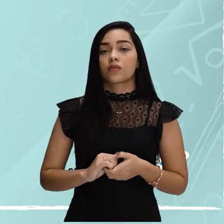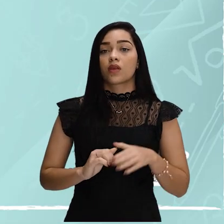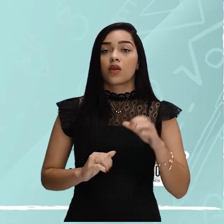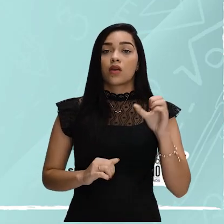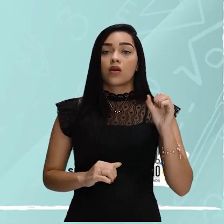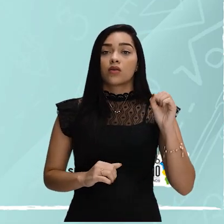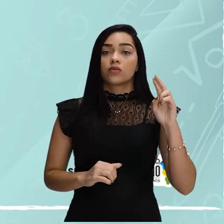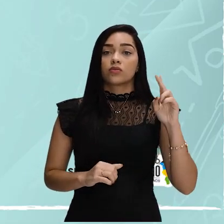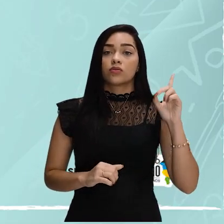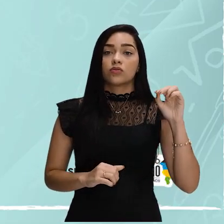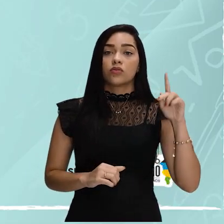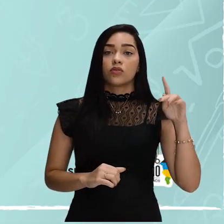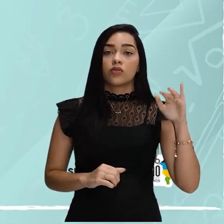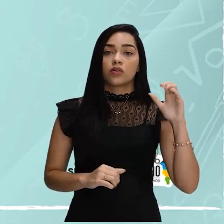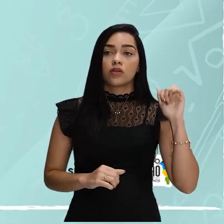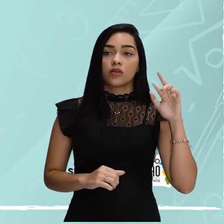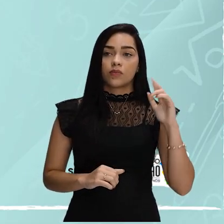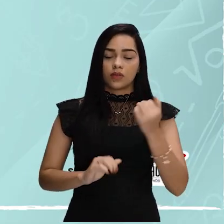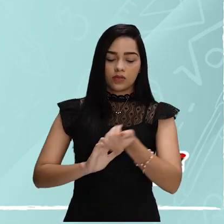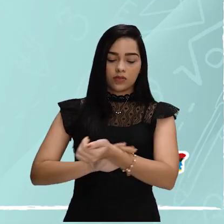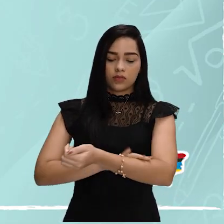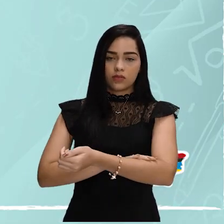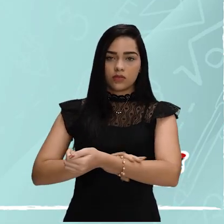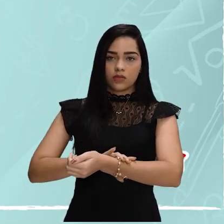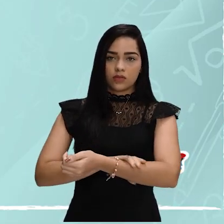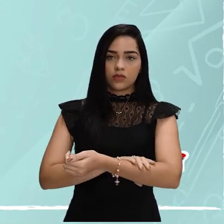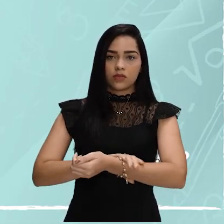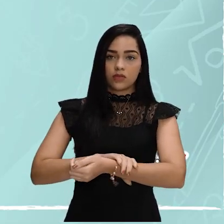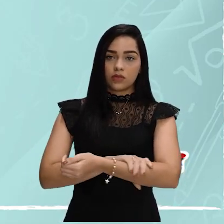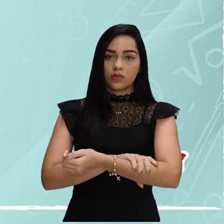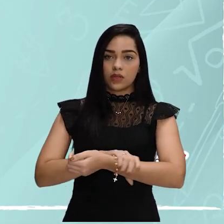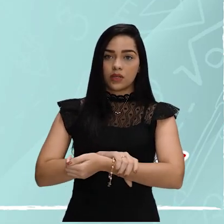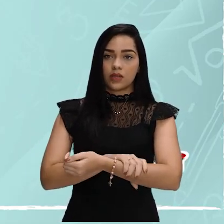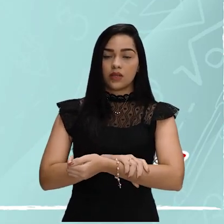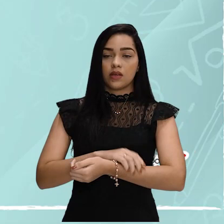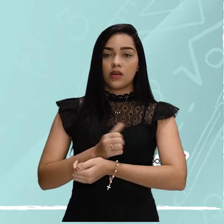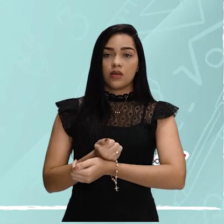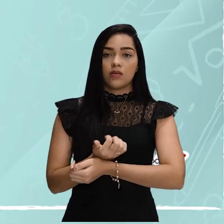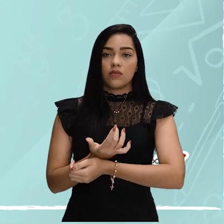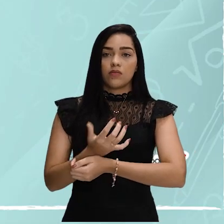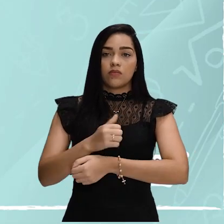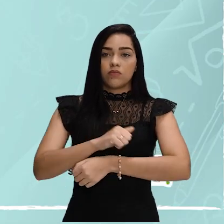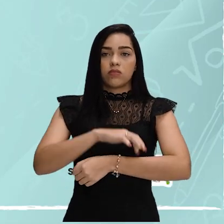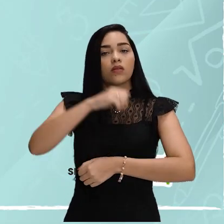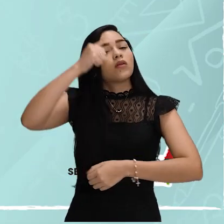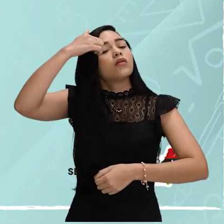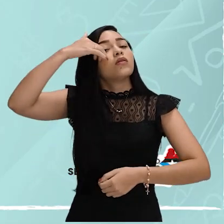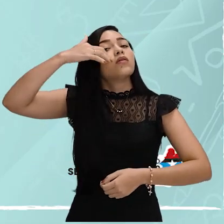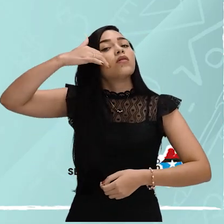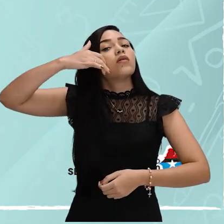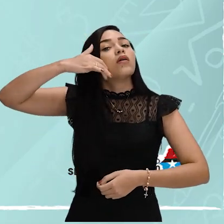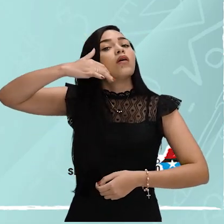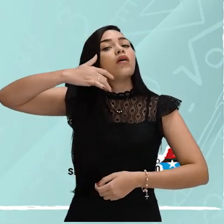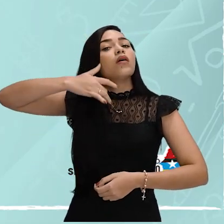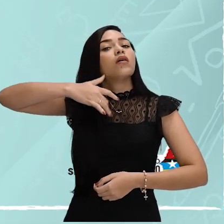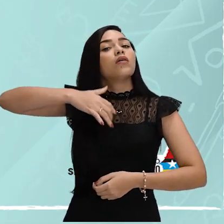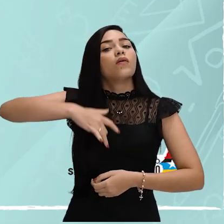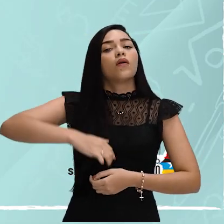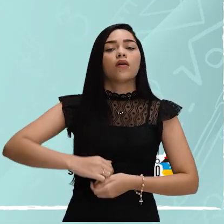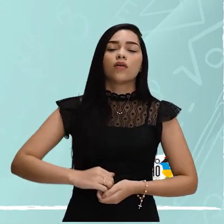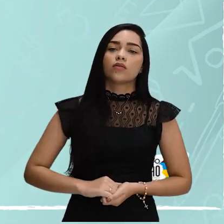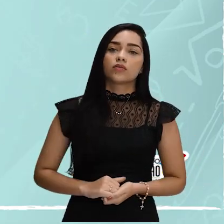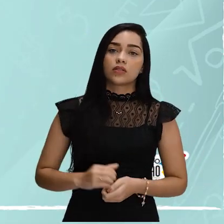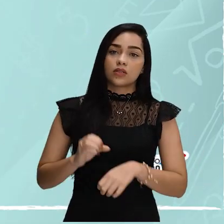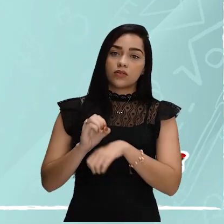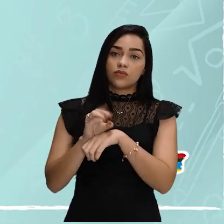da glândula sudorípara, aquela glândulazinha que faz parte da nossa pele, que libera o suor. O suor é uma secreção. Ele